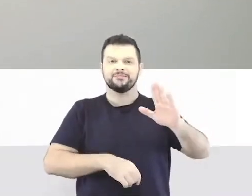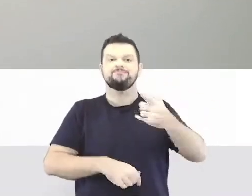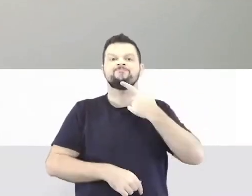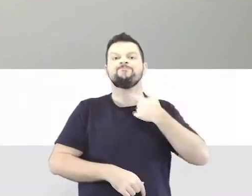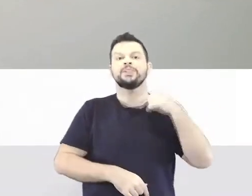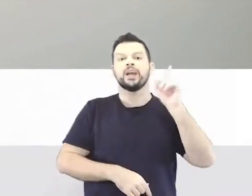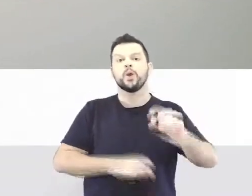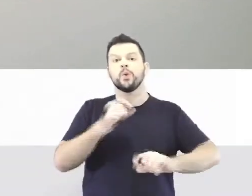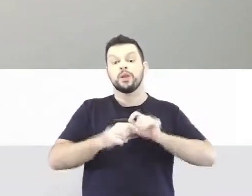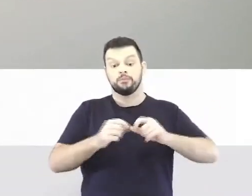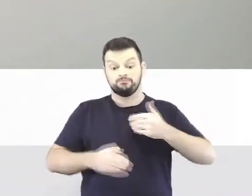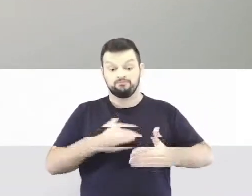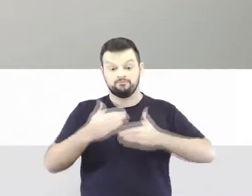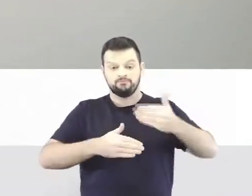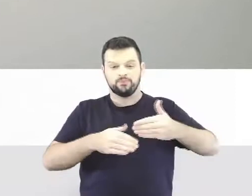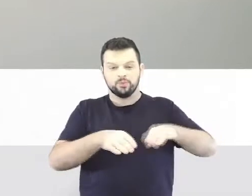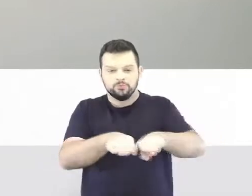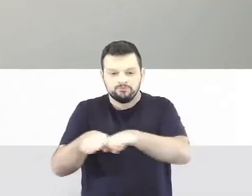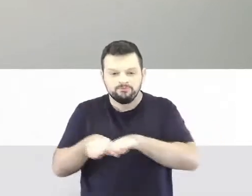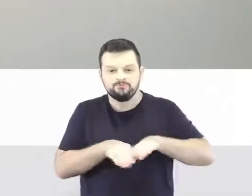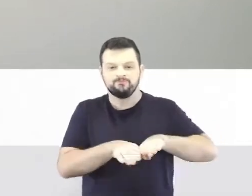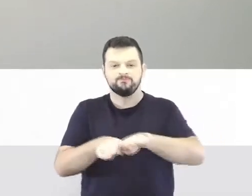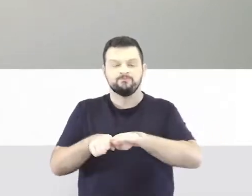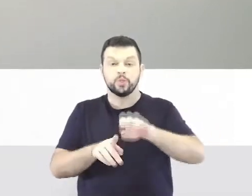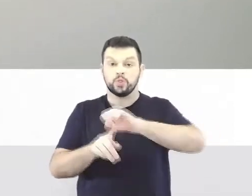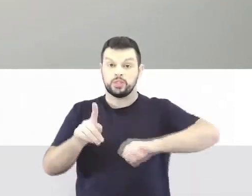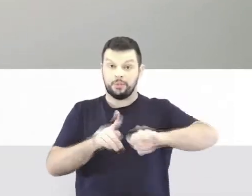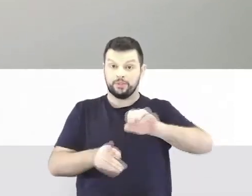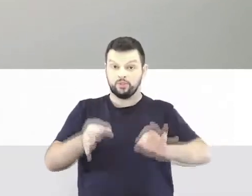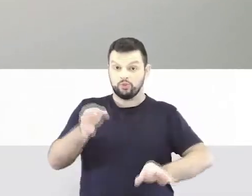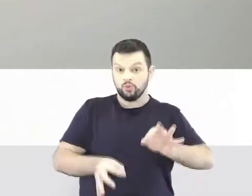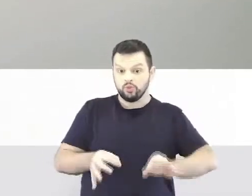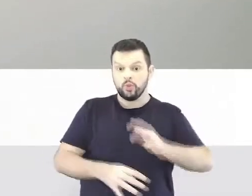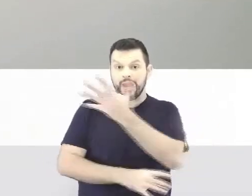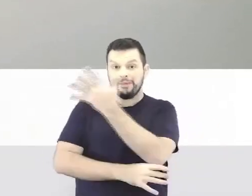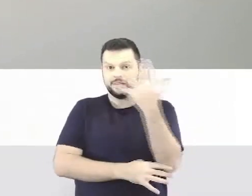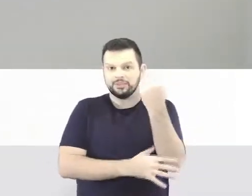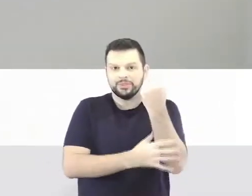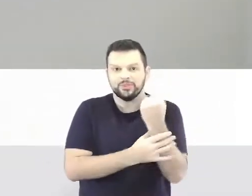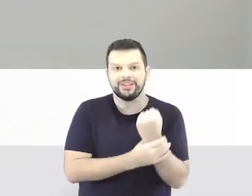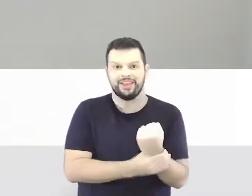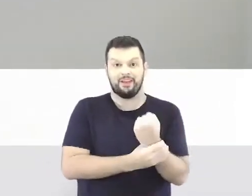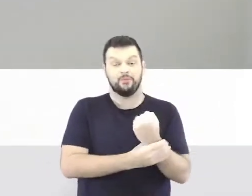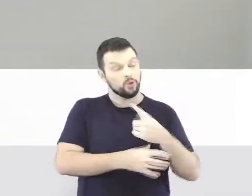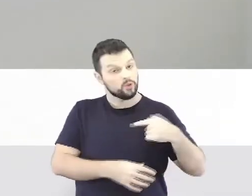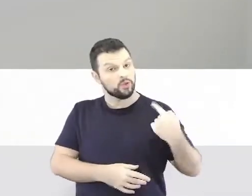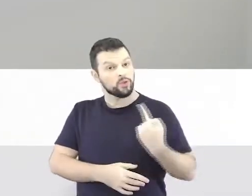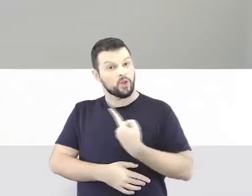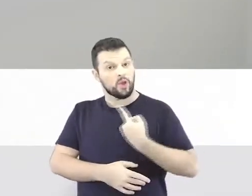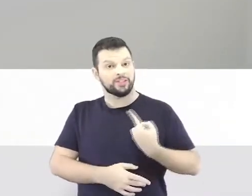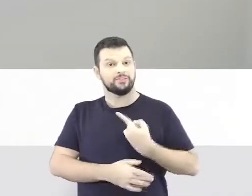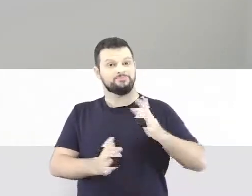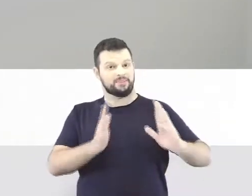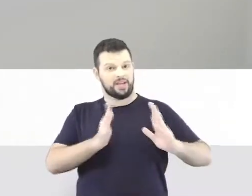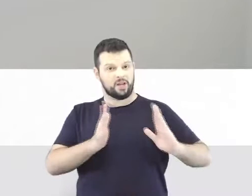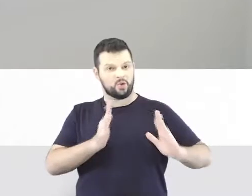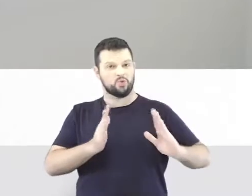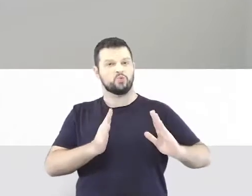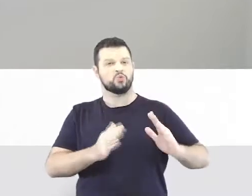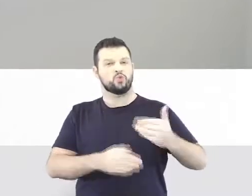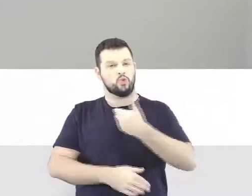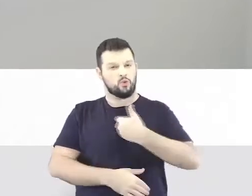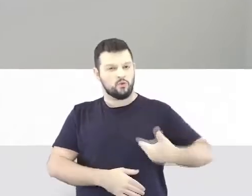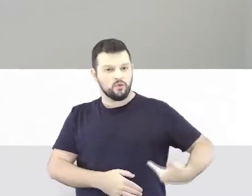desenvolvimento espraiado, socialmente justo e ambientalmente sustentável. Nosso mandato participativo lutará